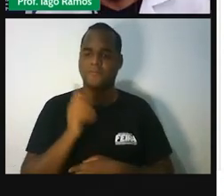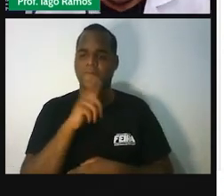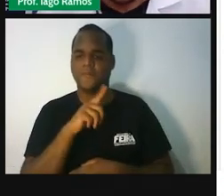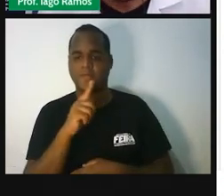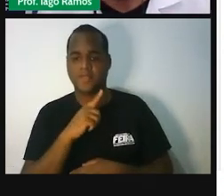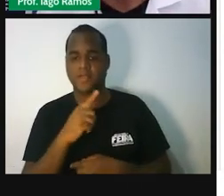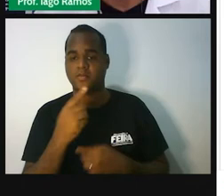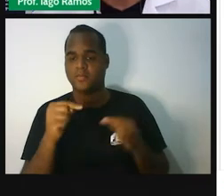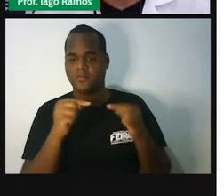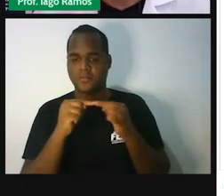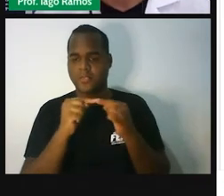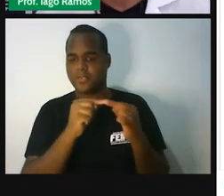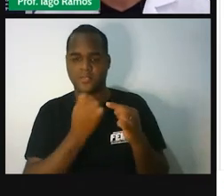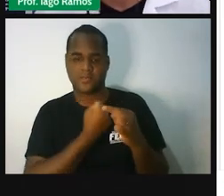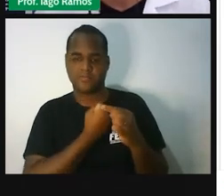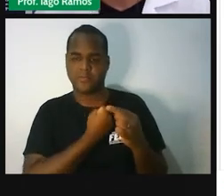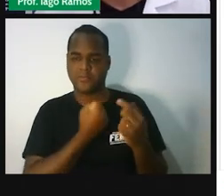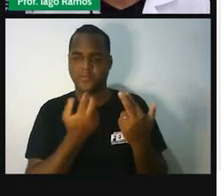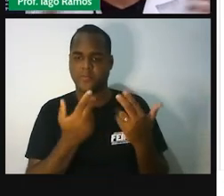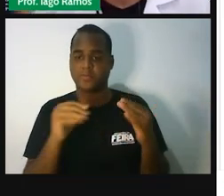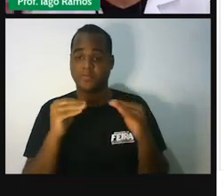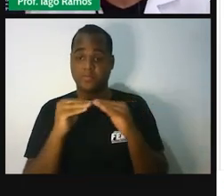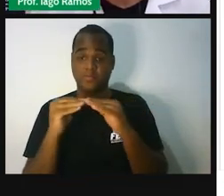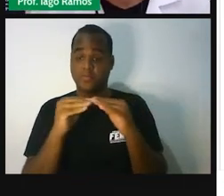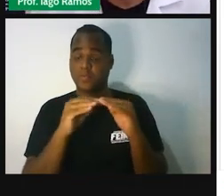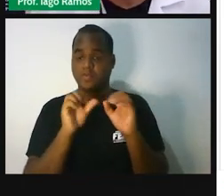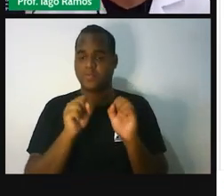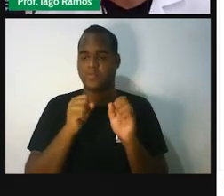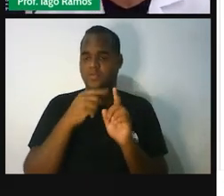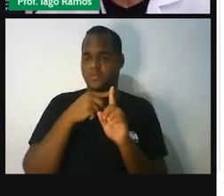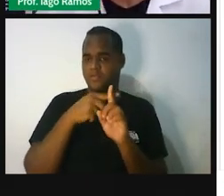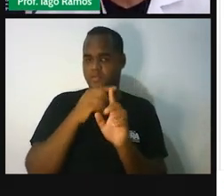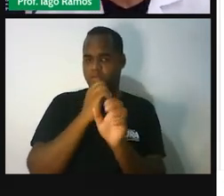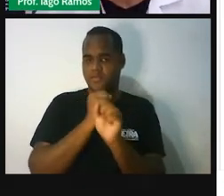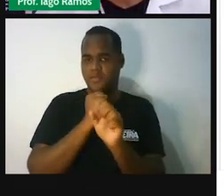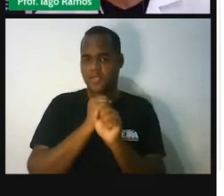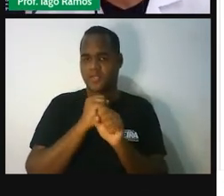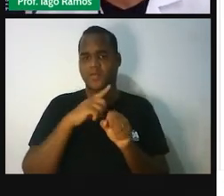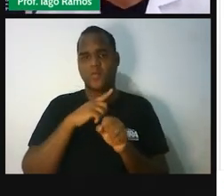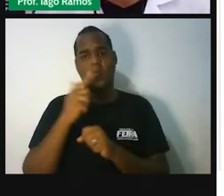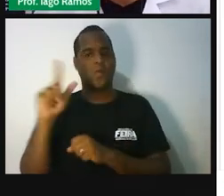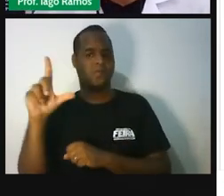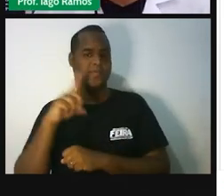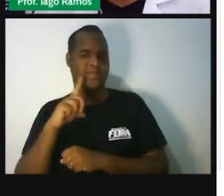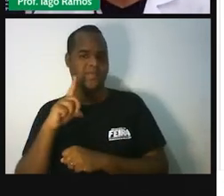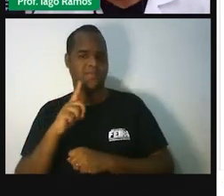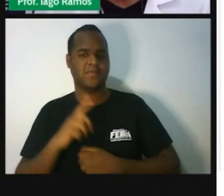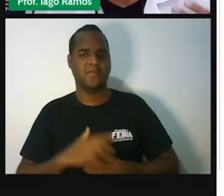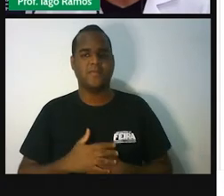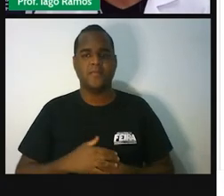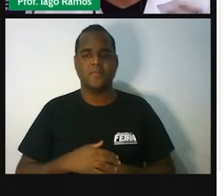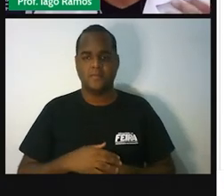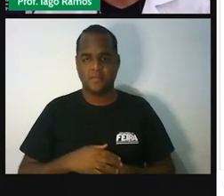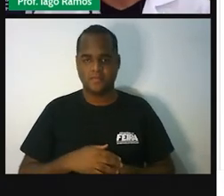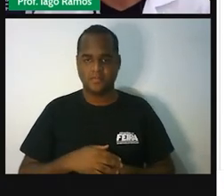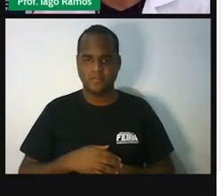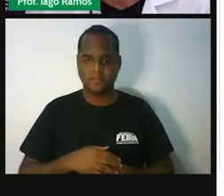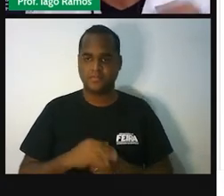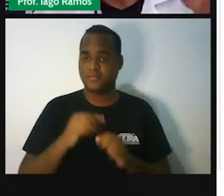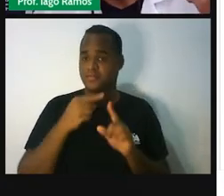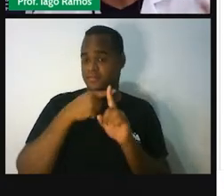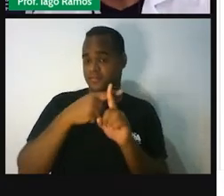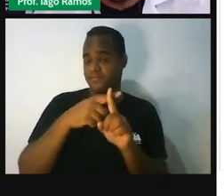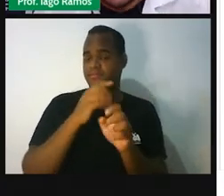números iguais, isso pode virar outra conta, né? Outra operação. Somar o número